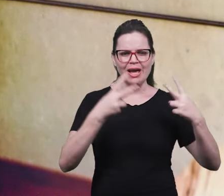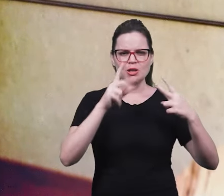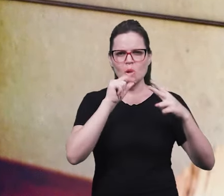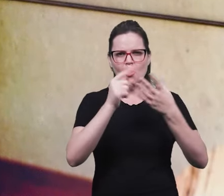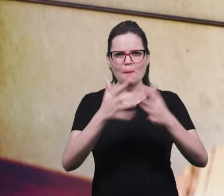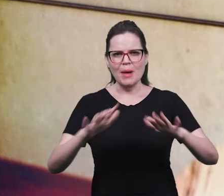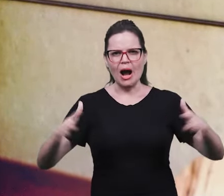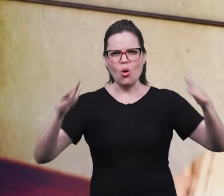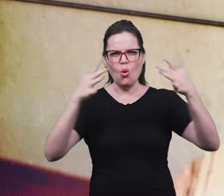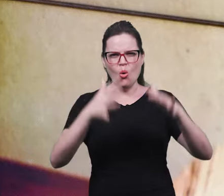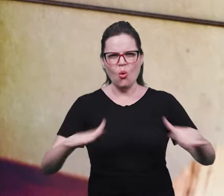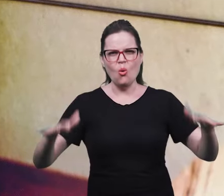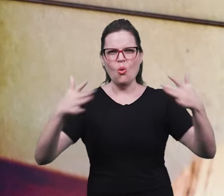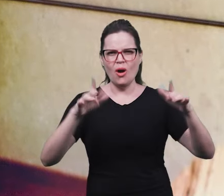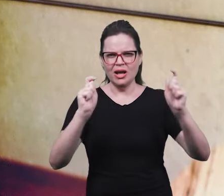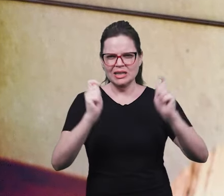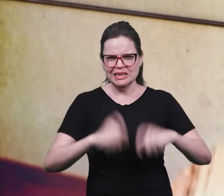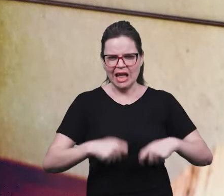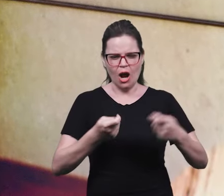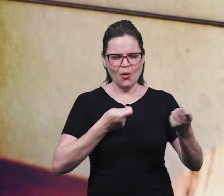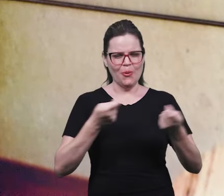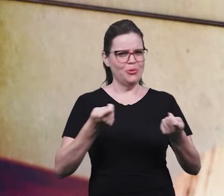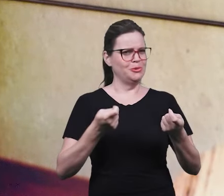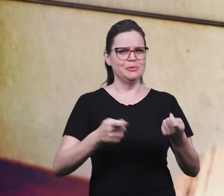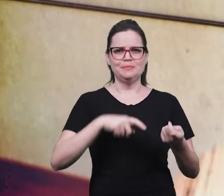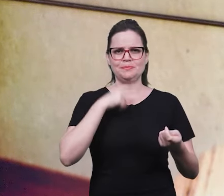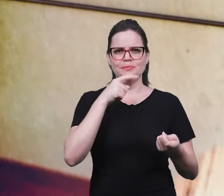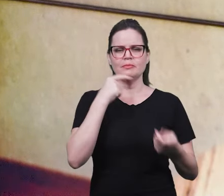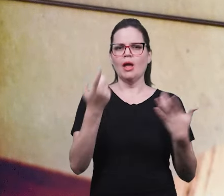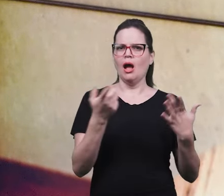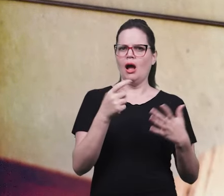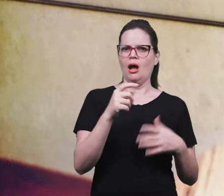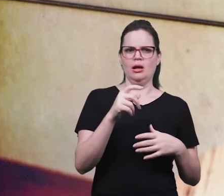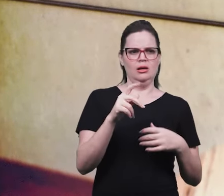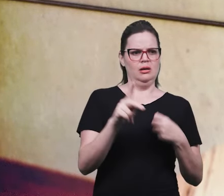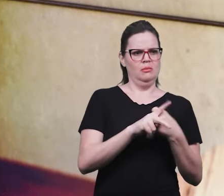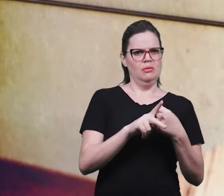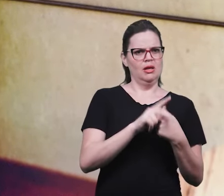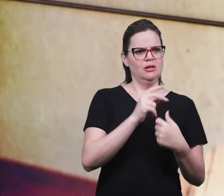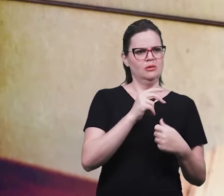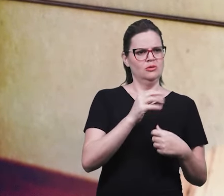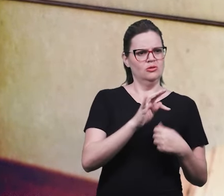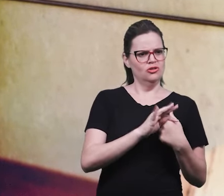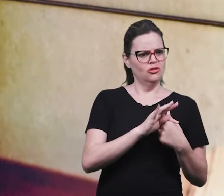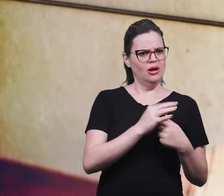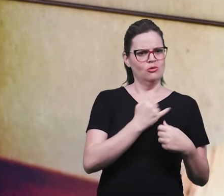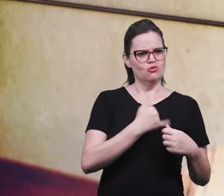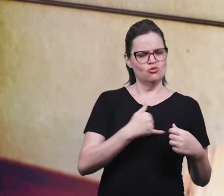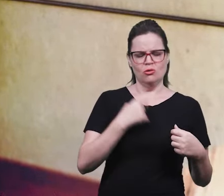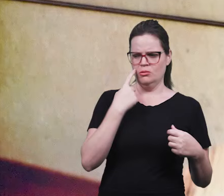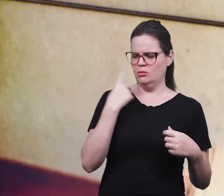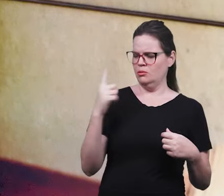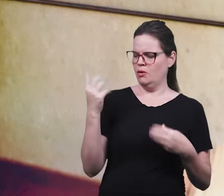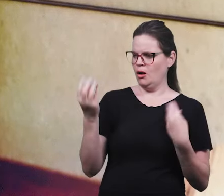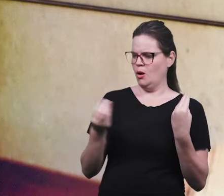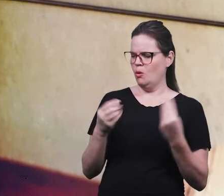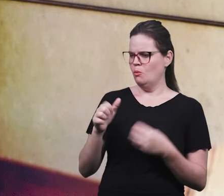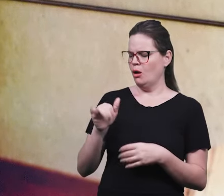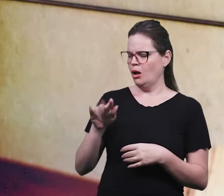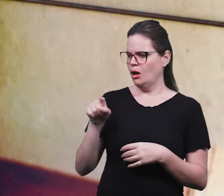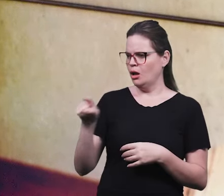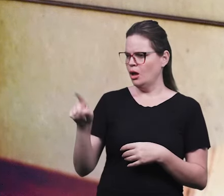e a tempestade, as ondas bravias do mar? Como é que ele conseguiu fazer isso? Então, é o poder de Deus,